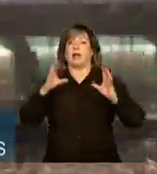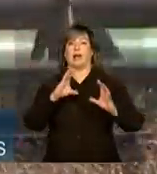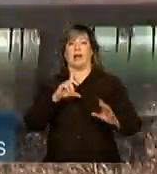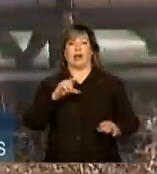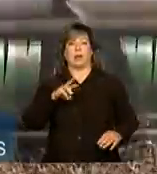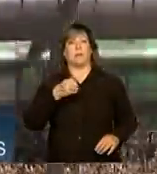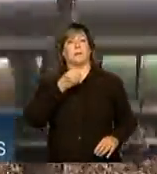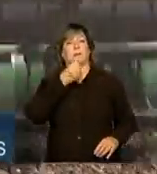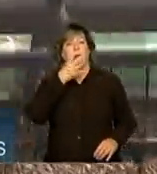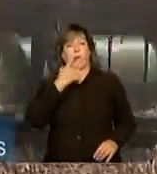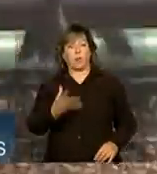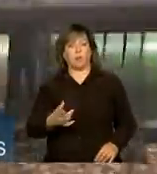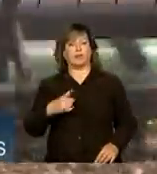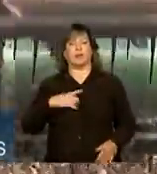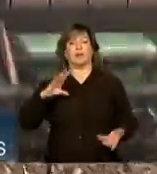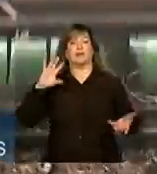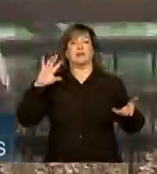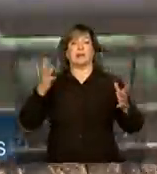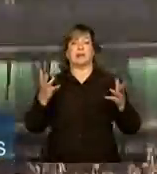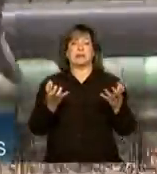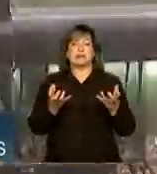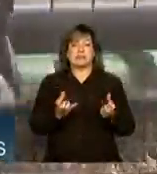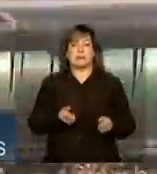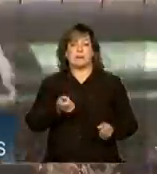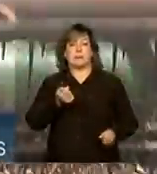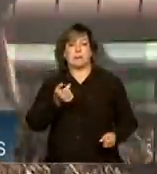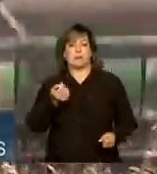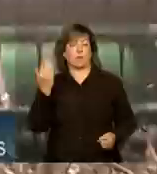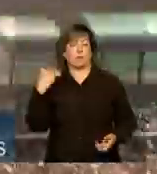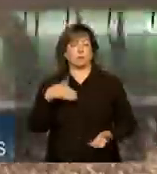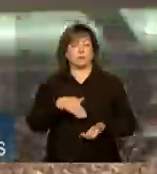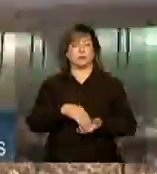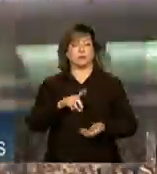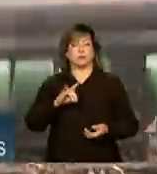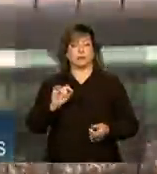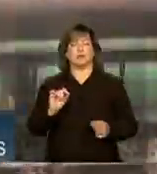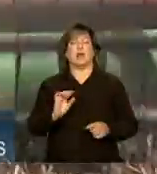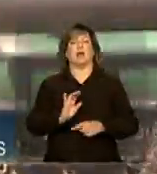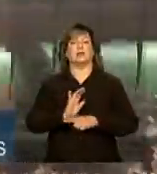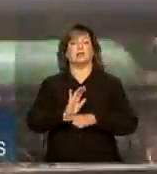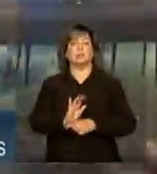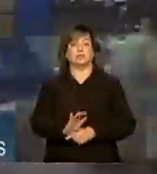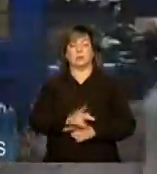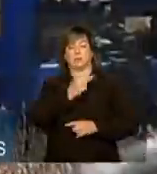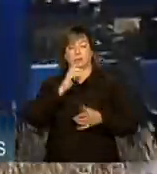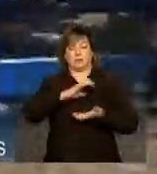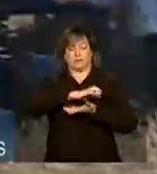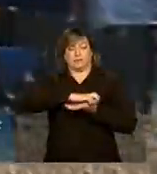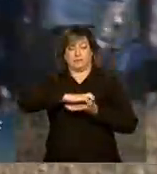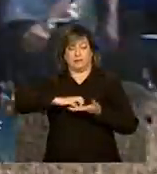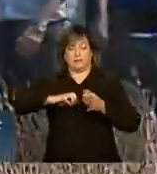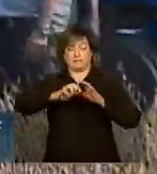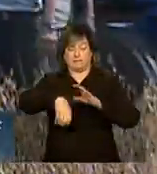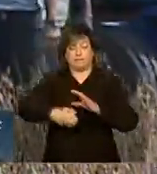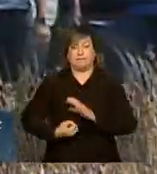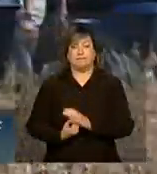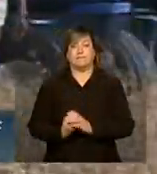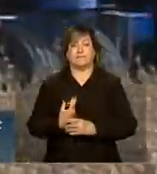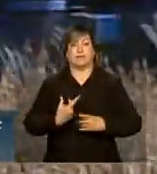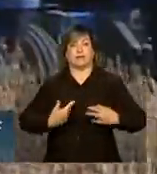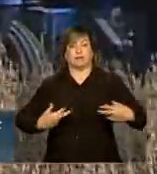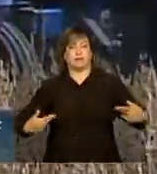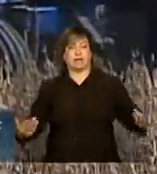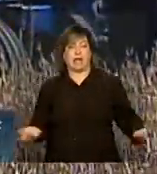colheita o tempo um pouco mais seco aí nos últimos dias tem permitido aos produtores acelerarem a